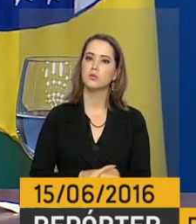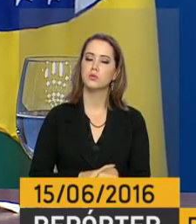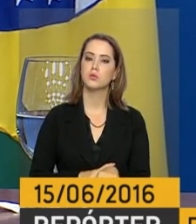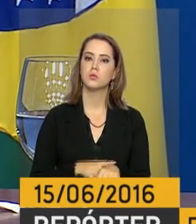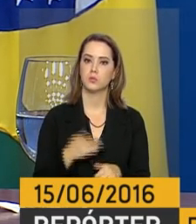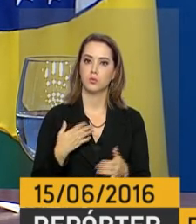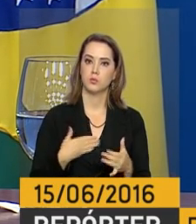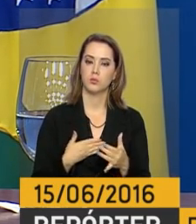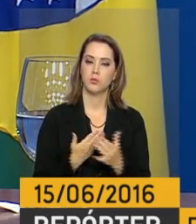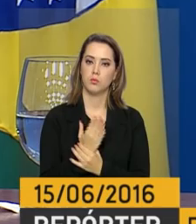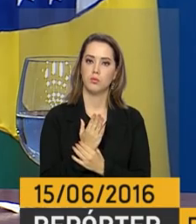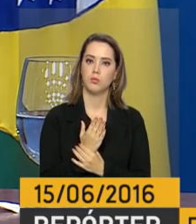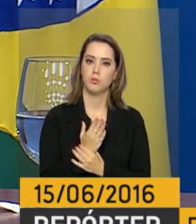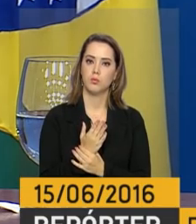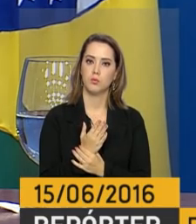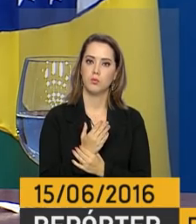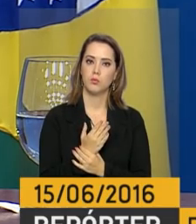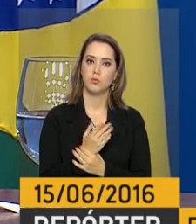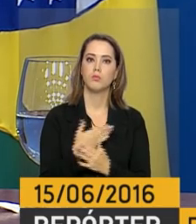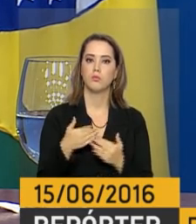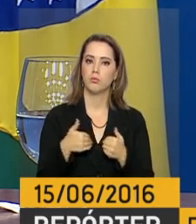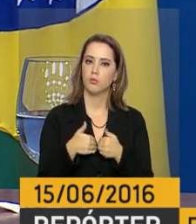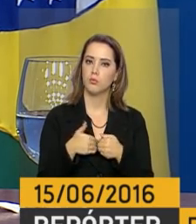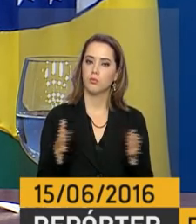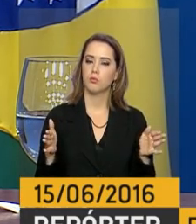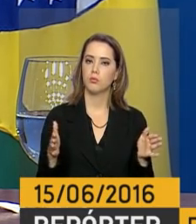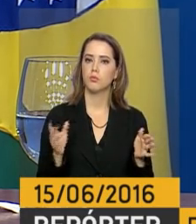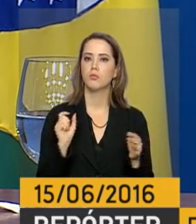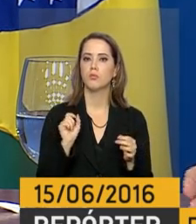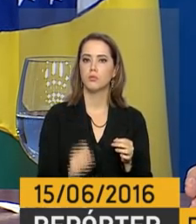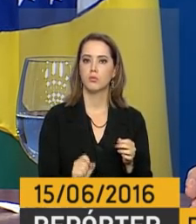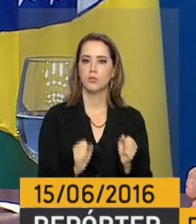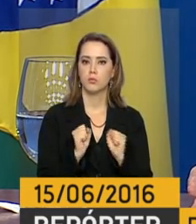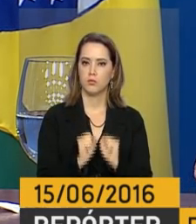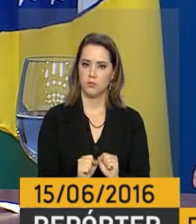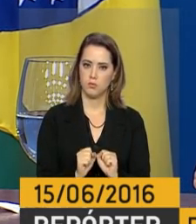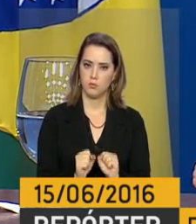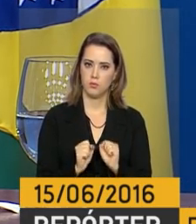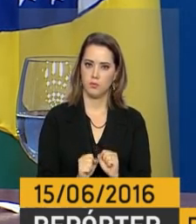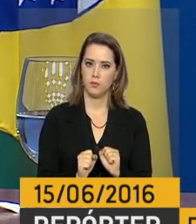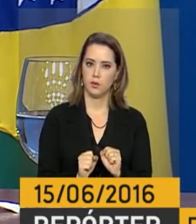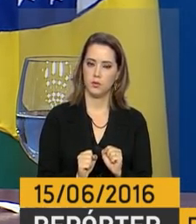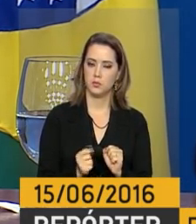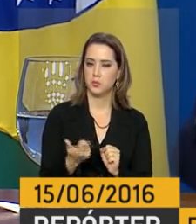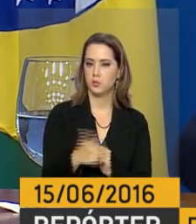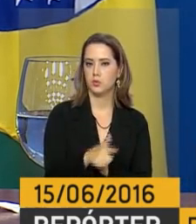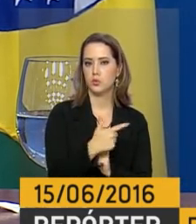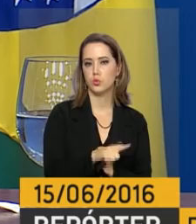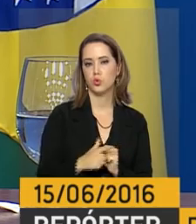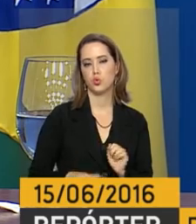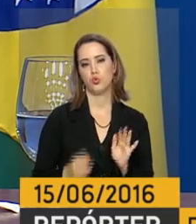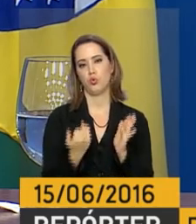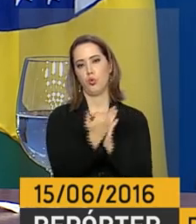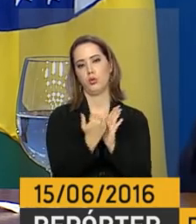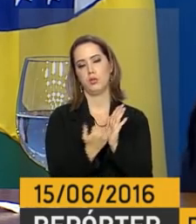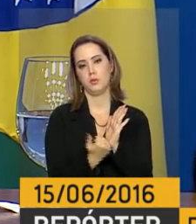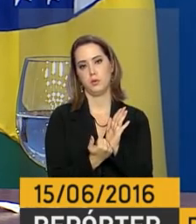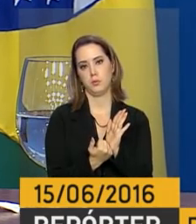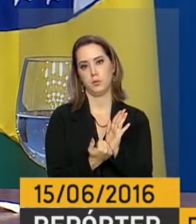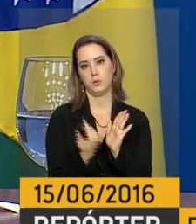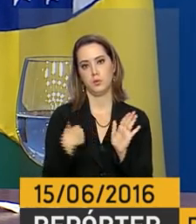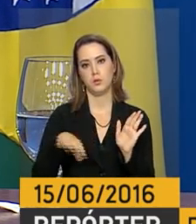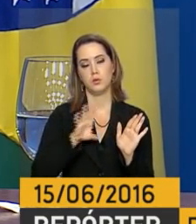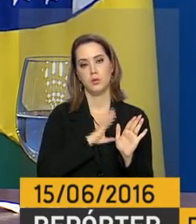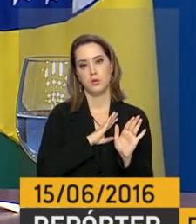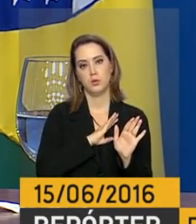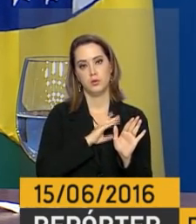aprovadas, aí sim abrem espaço para a medida de eh complementares. O que não fizemos, obviamente,